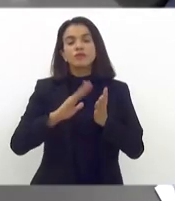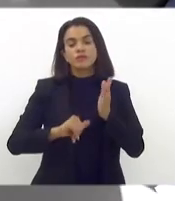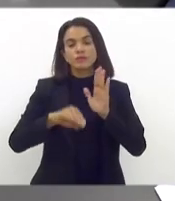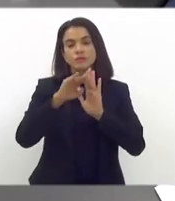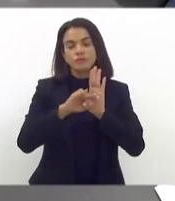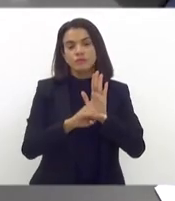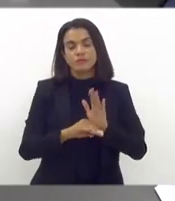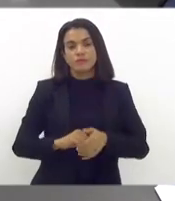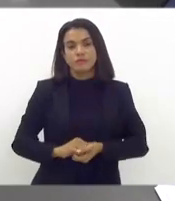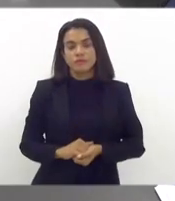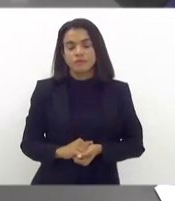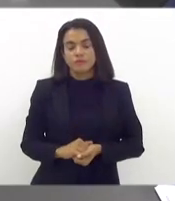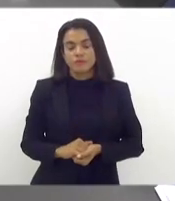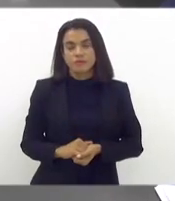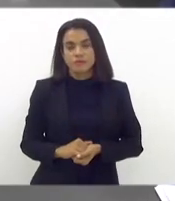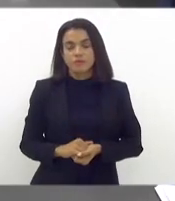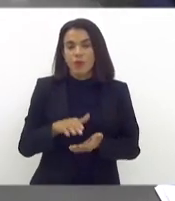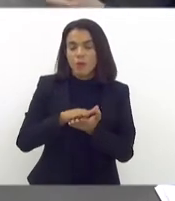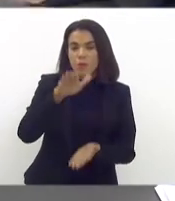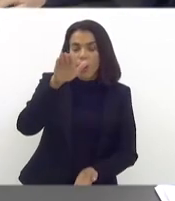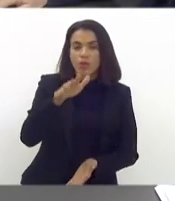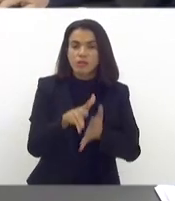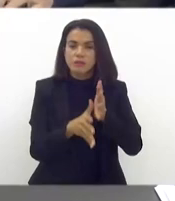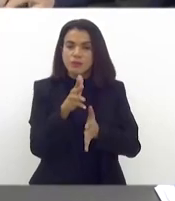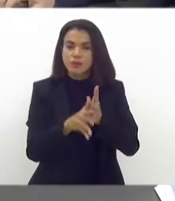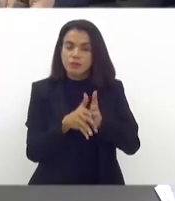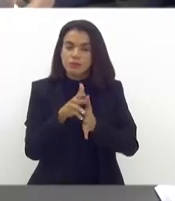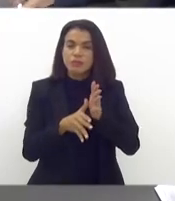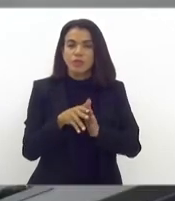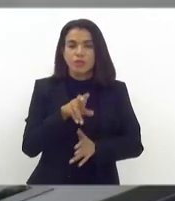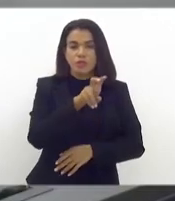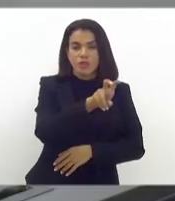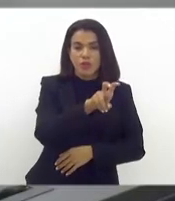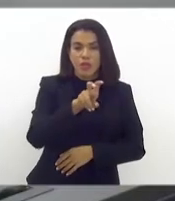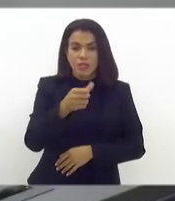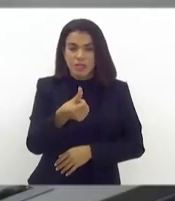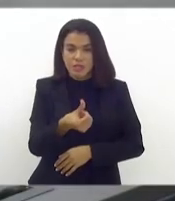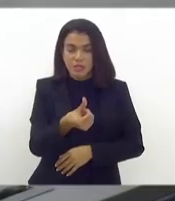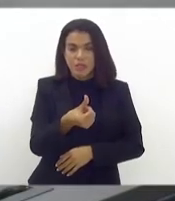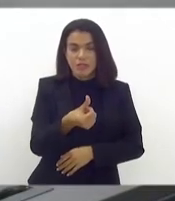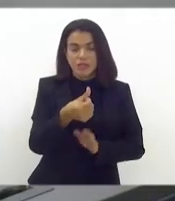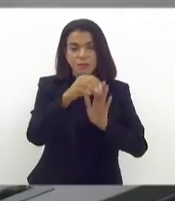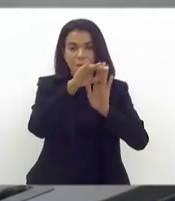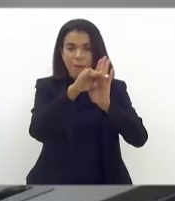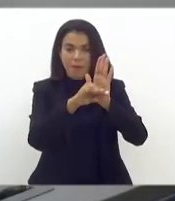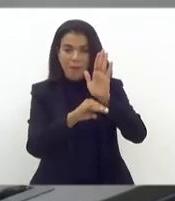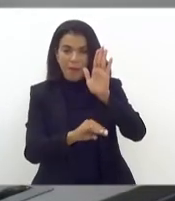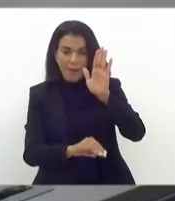pauta. Passemos, então, ao bloco das prejudicabilidades, que vai do 56